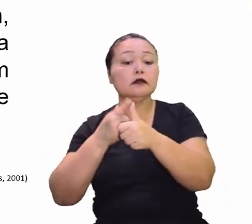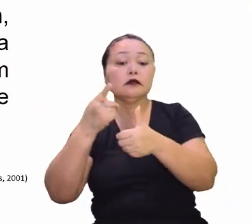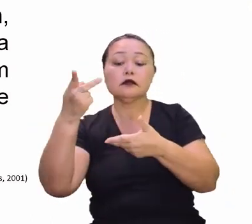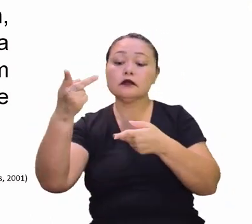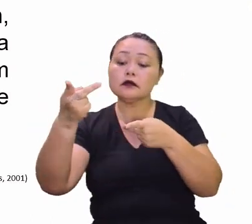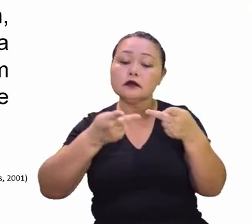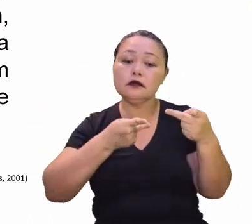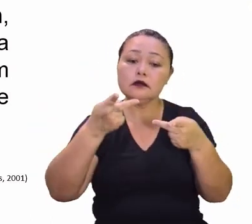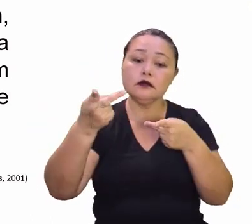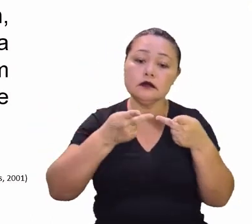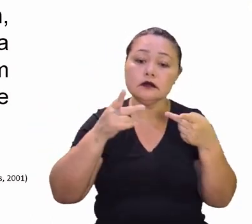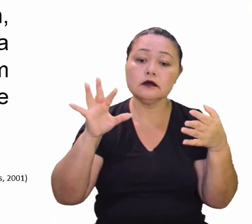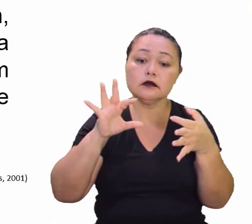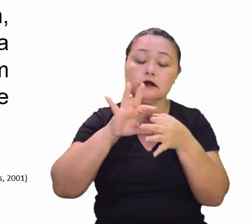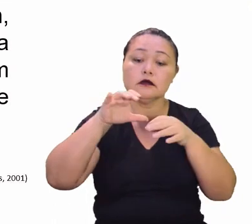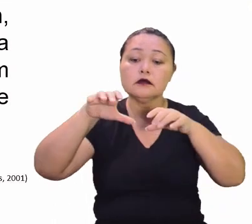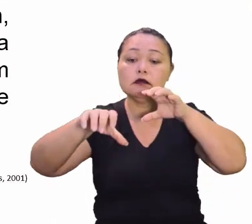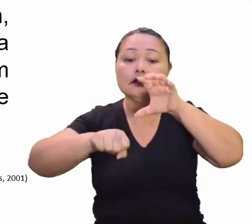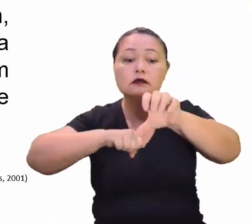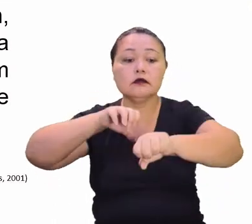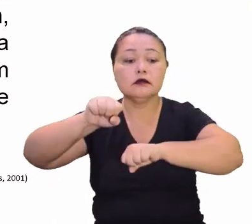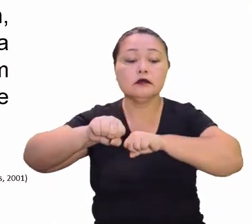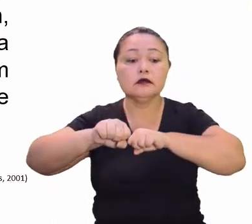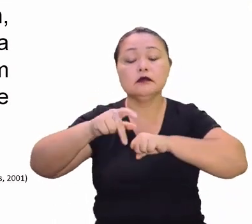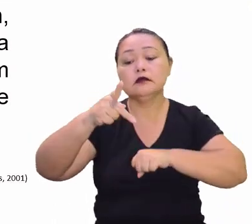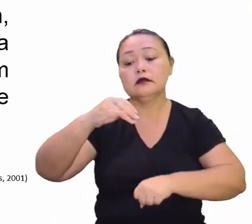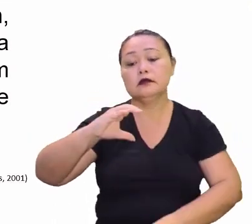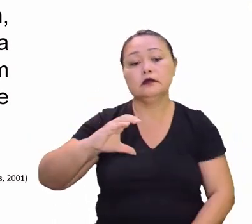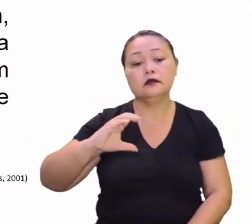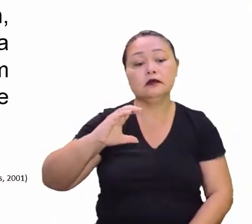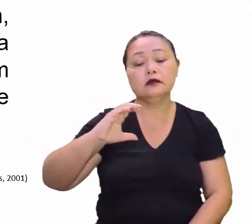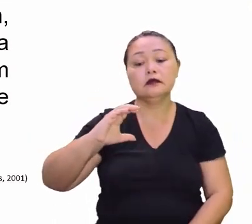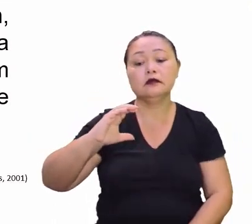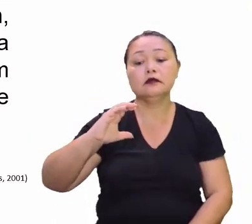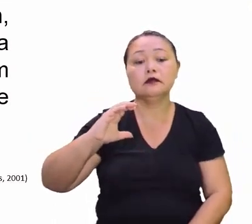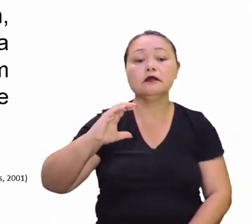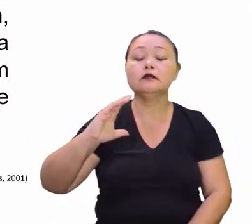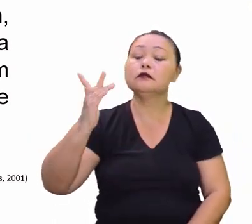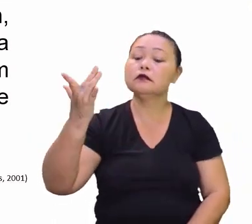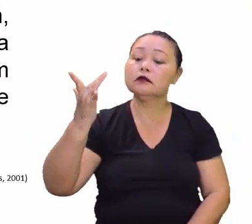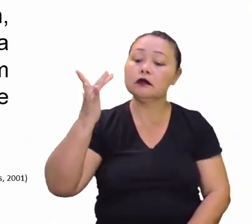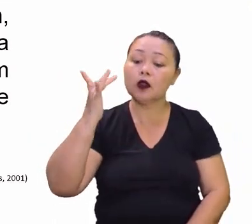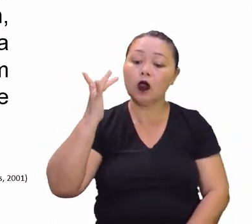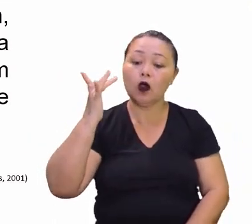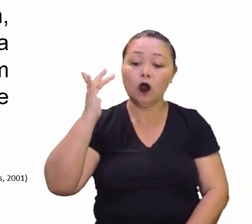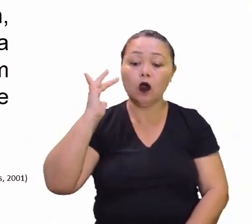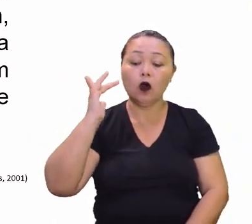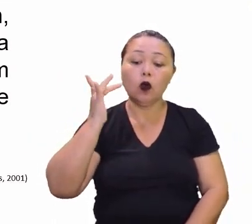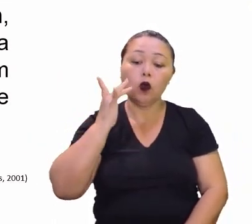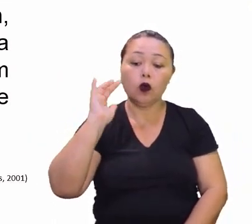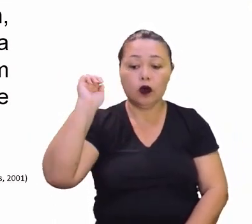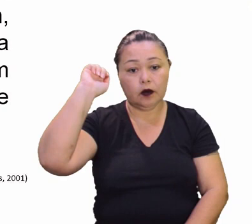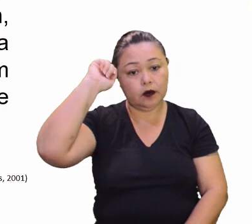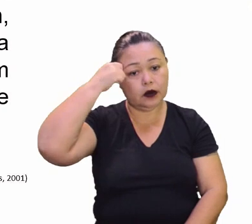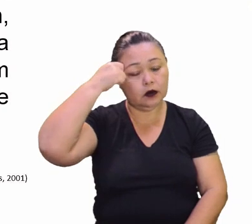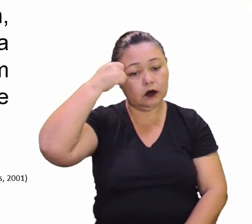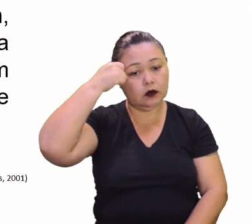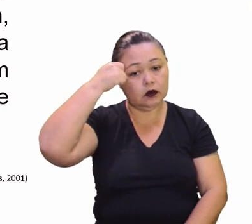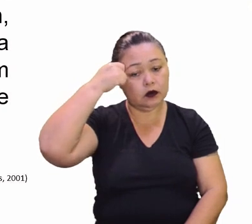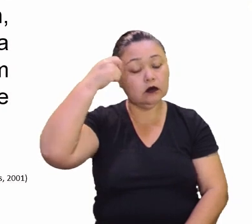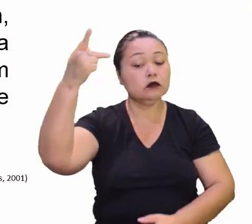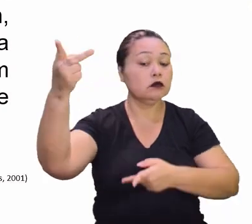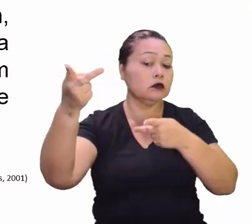primeiro projeto integrado de colonização foi o PIC Ouro Preto. E aí a gente fala o seguinte, que